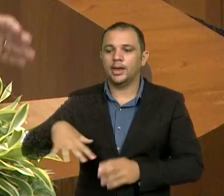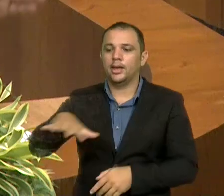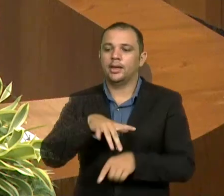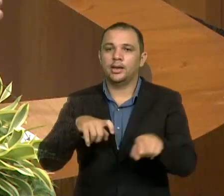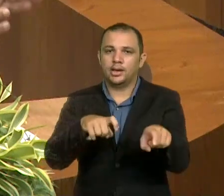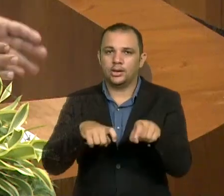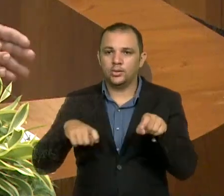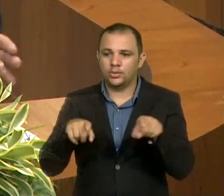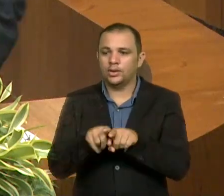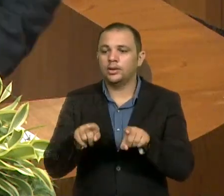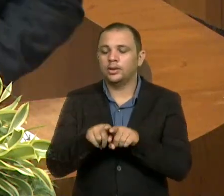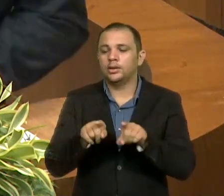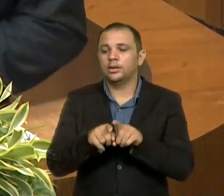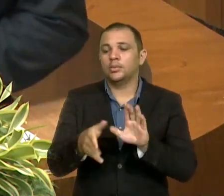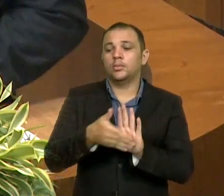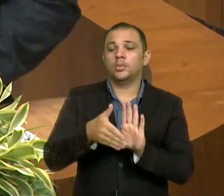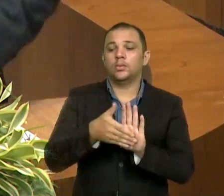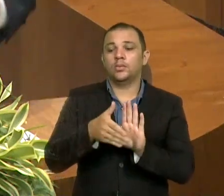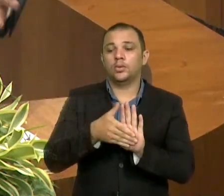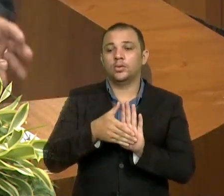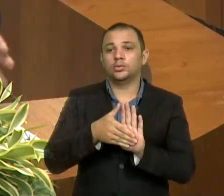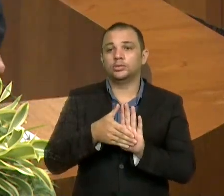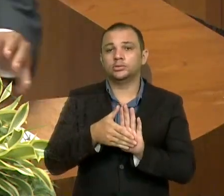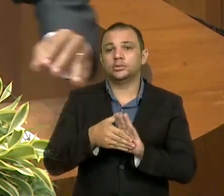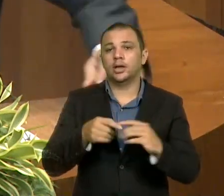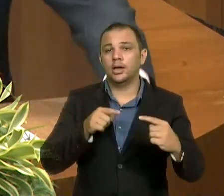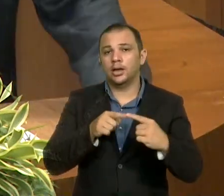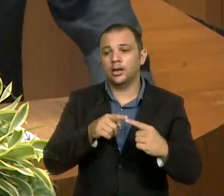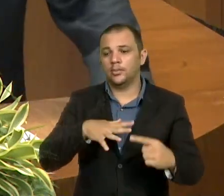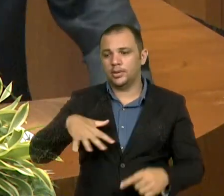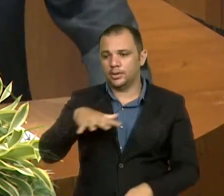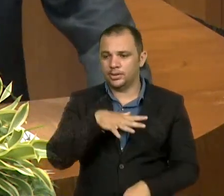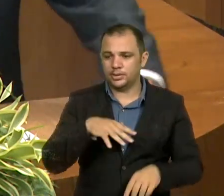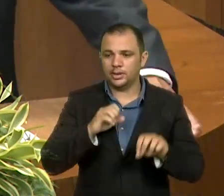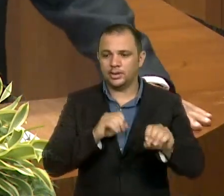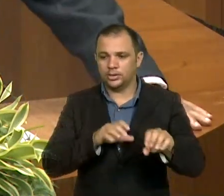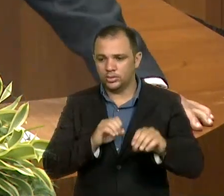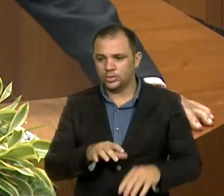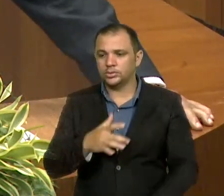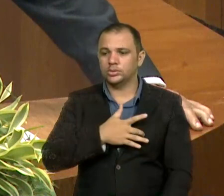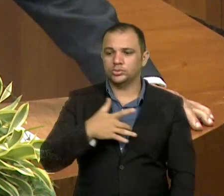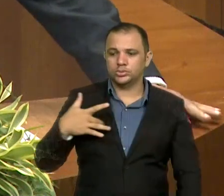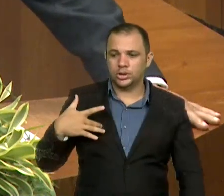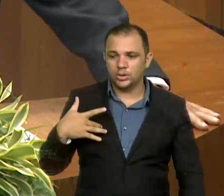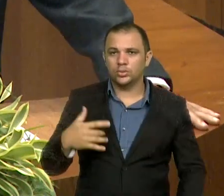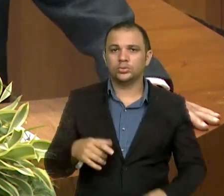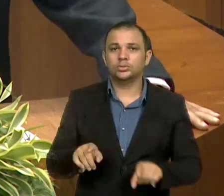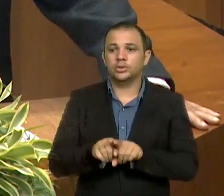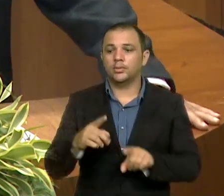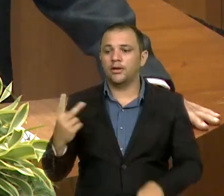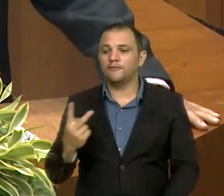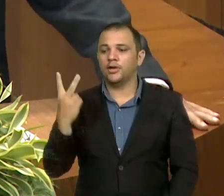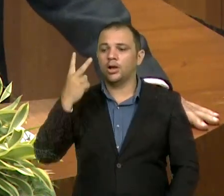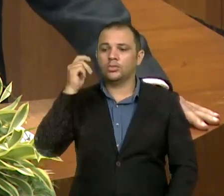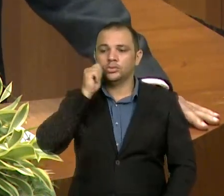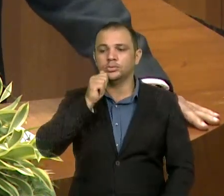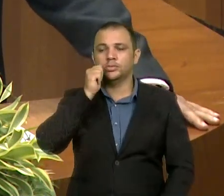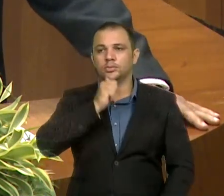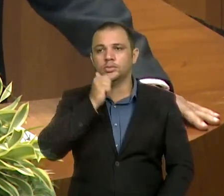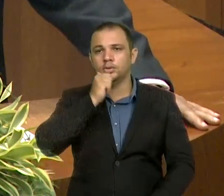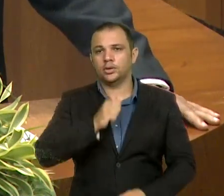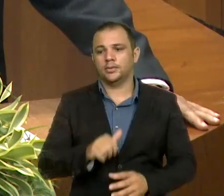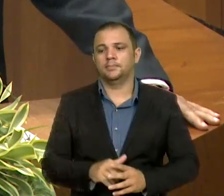mas pautas voltadas à educação, à saúde, à valorização da mulher,